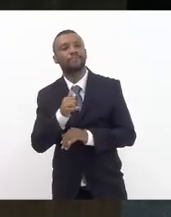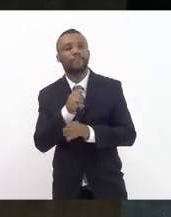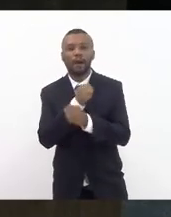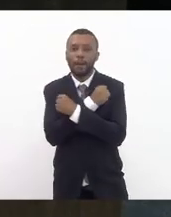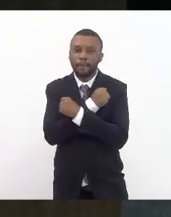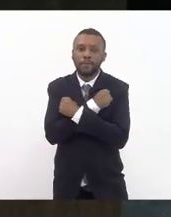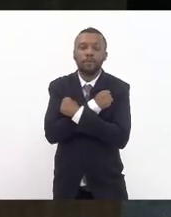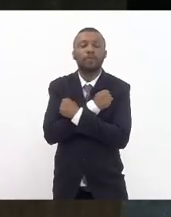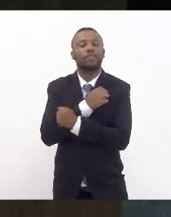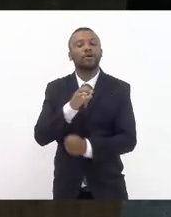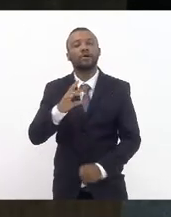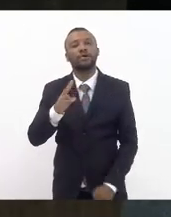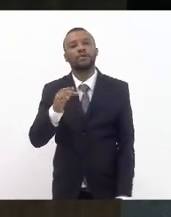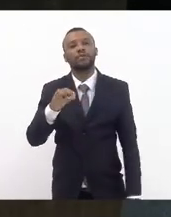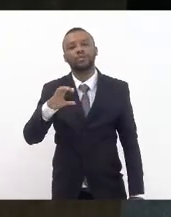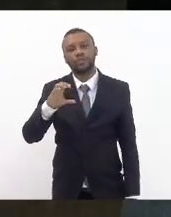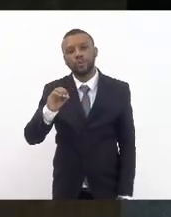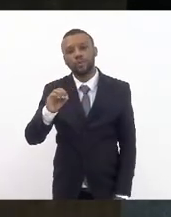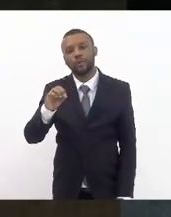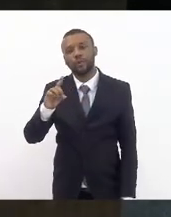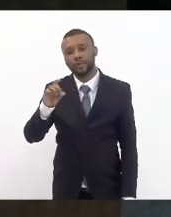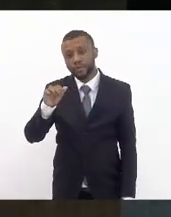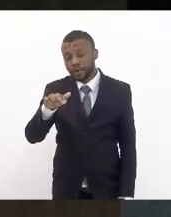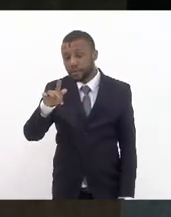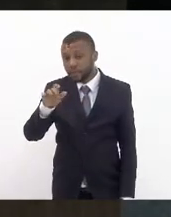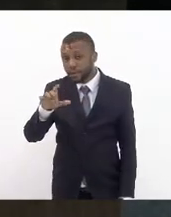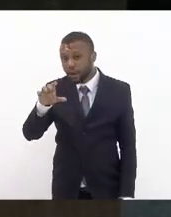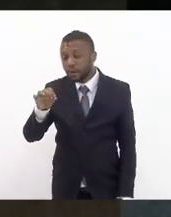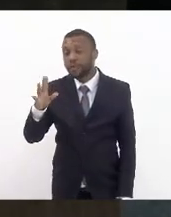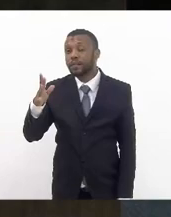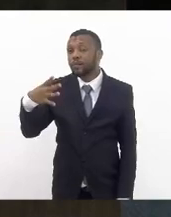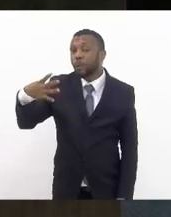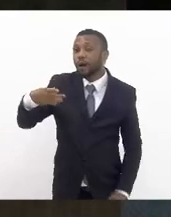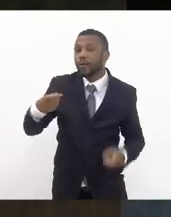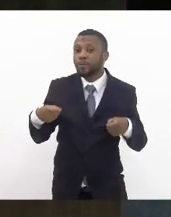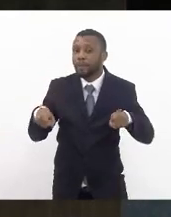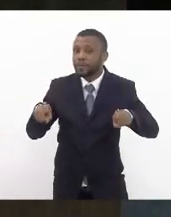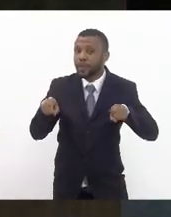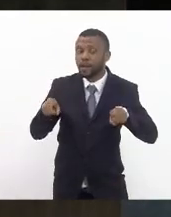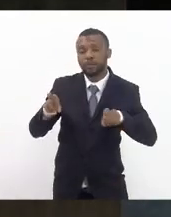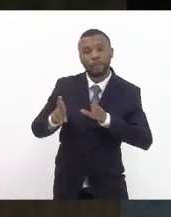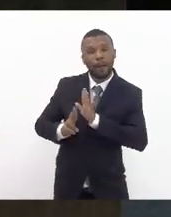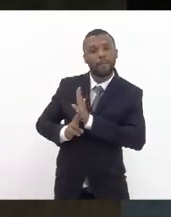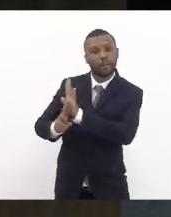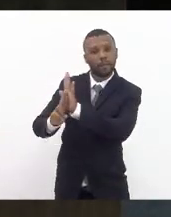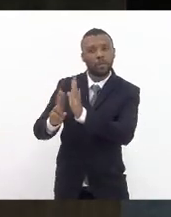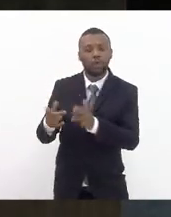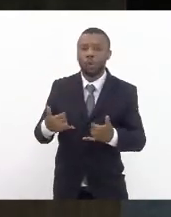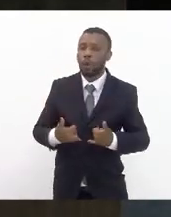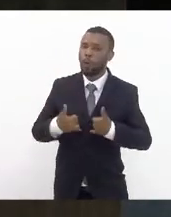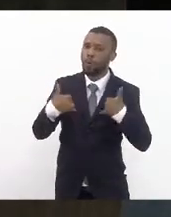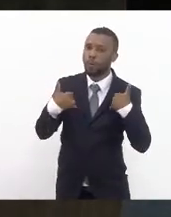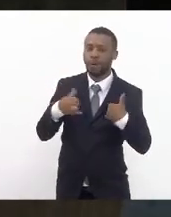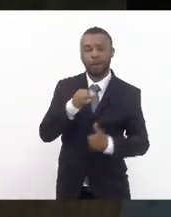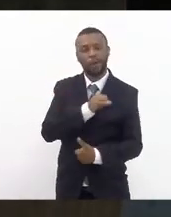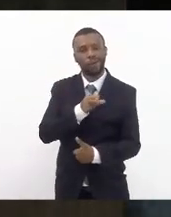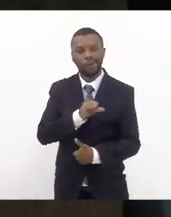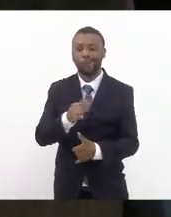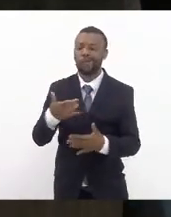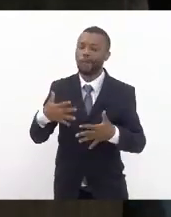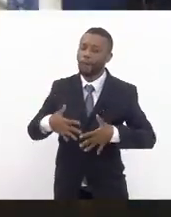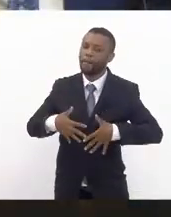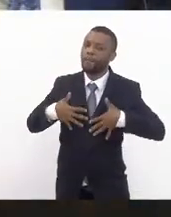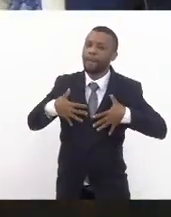Chico D'Ângelo, deputado já no seu 4º mandato. É uma representação que orgulha o Estado do Rio de Janeiro. Parabéns, Chico, é um prazer ter você